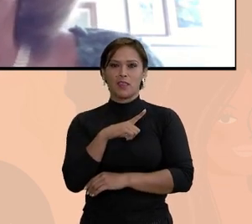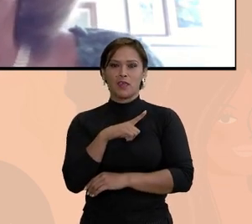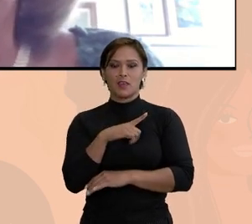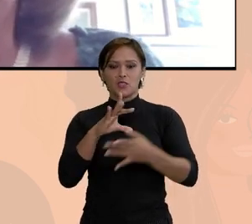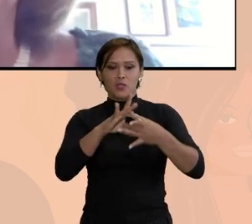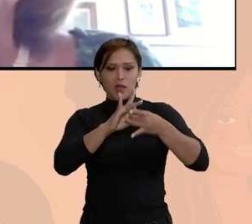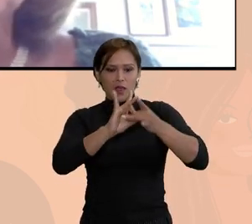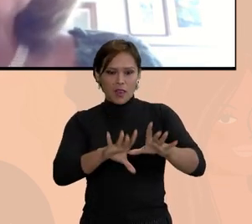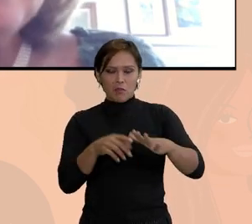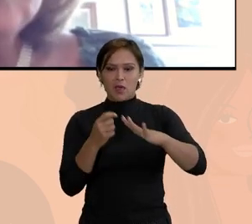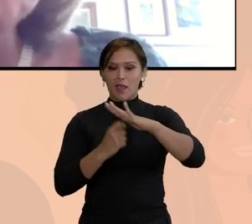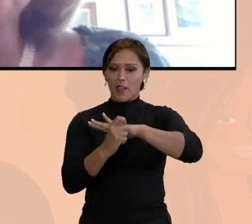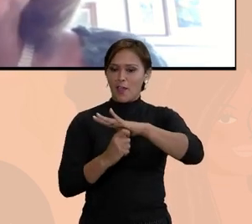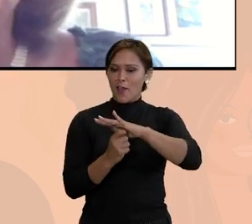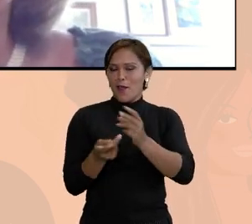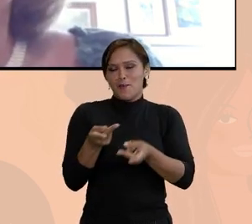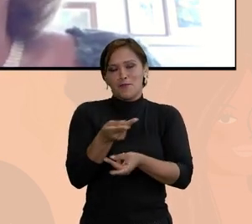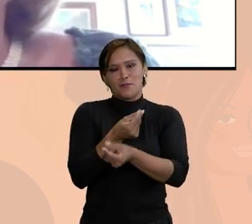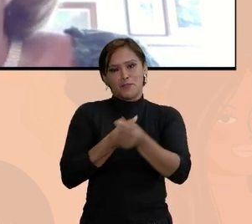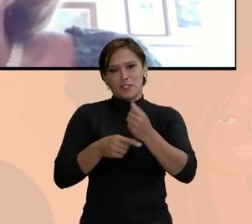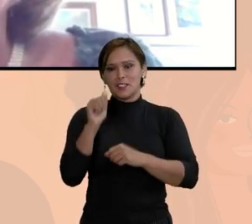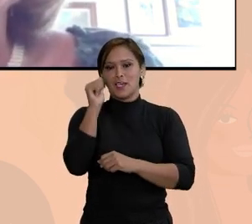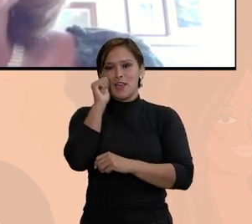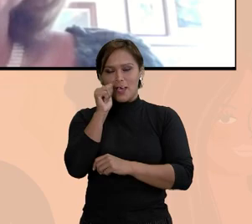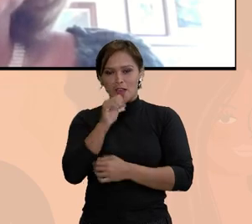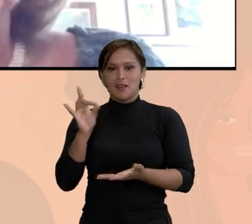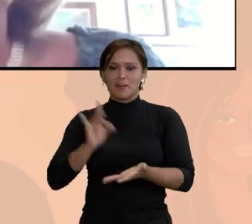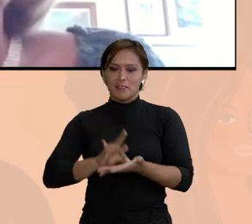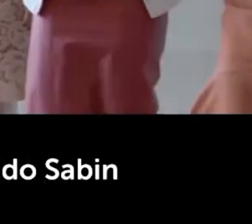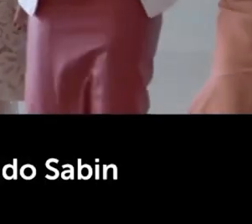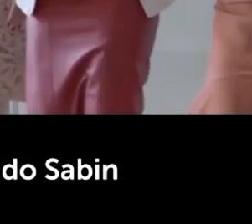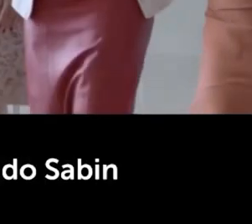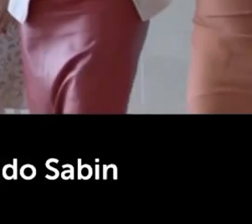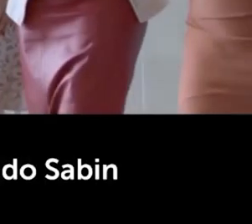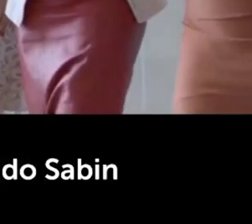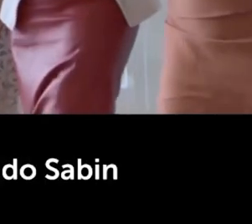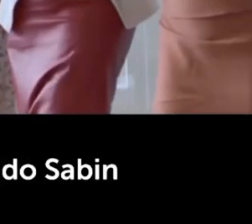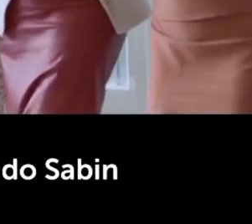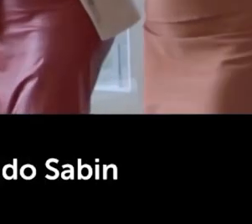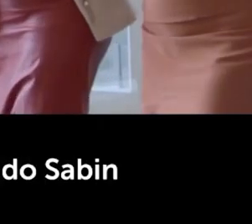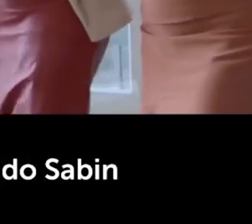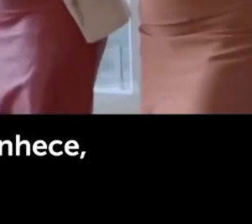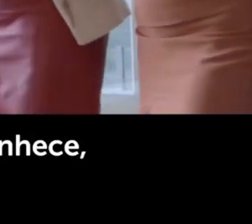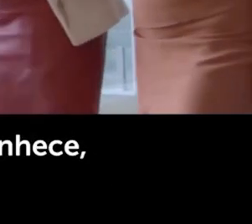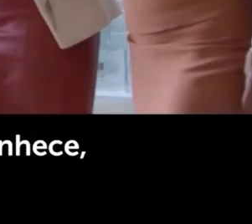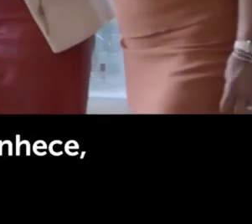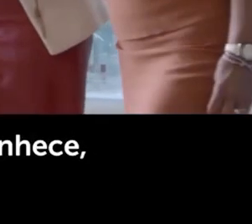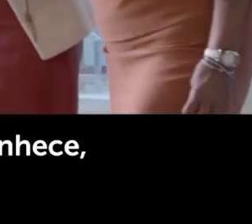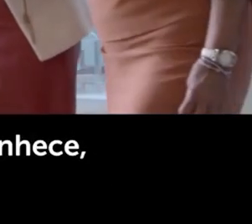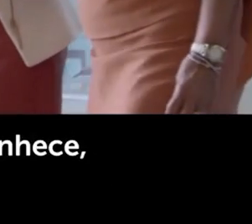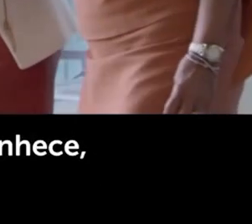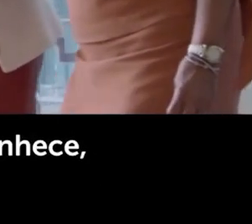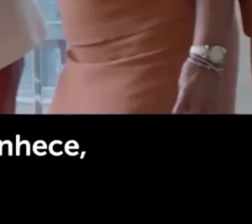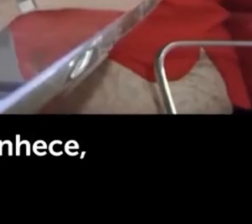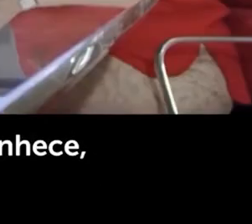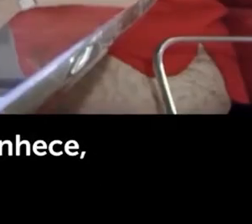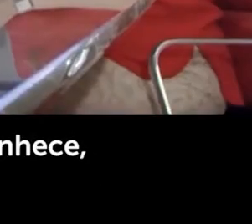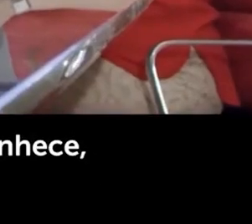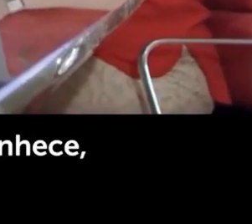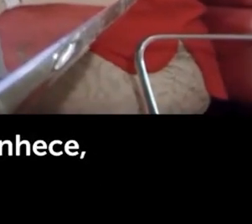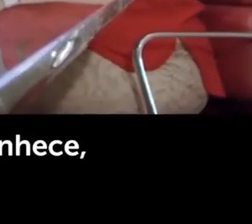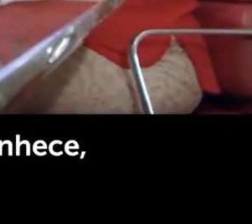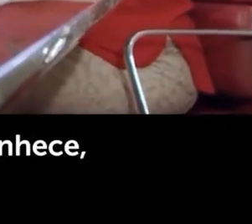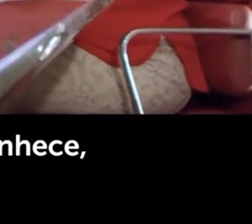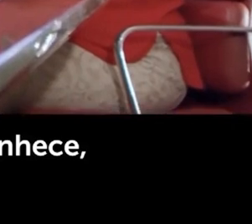mais poderosas do Brasil e destaque do setor de saúde. Janete apresentou um filme sobre a história do grupo que começou quando